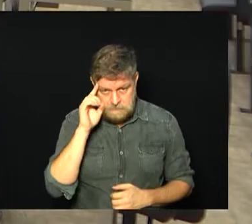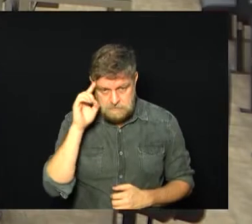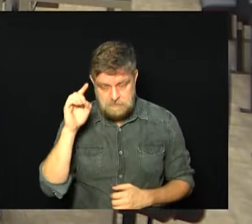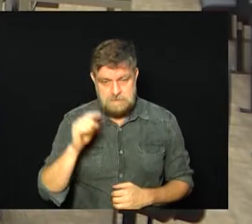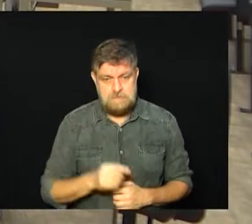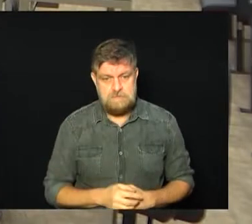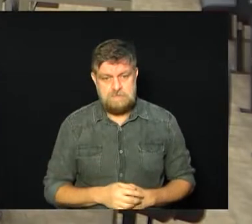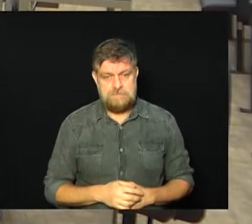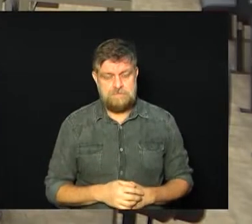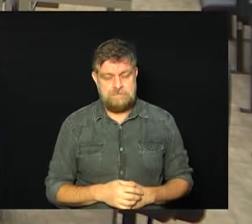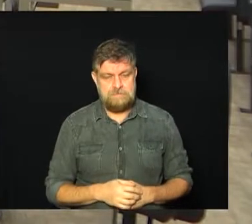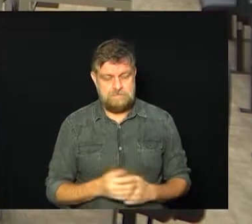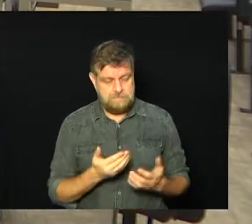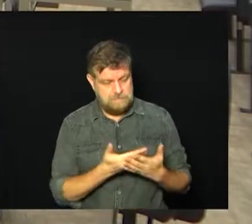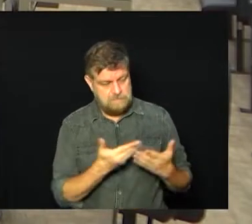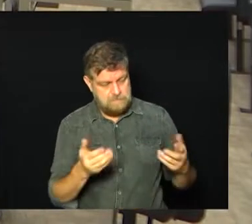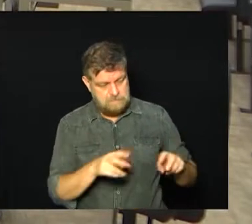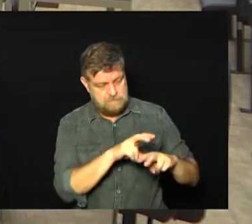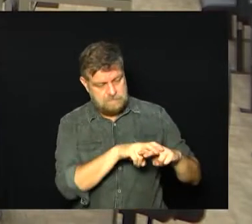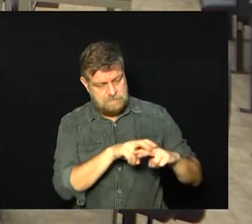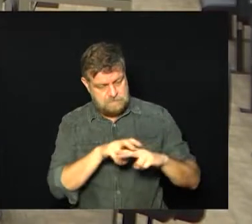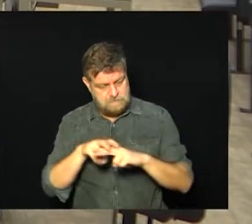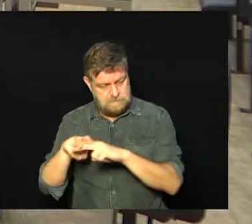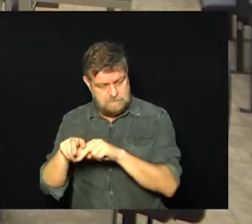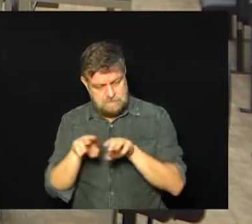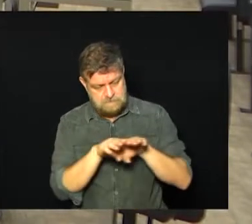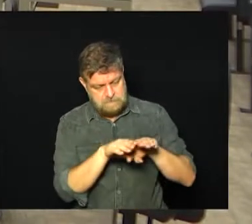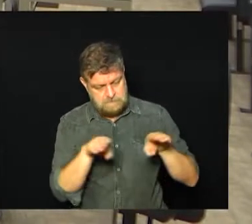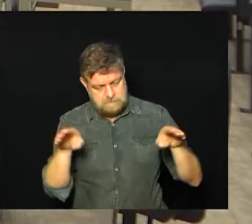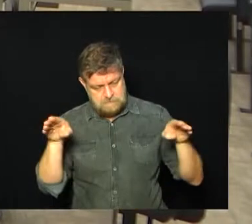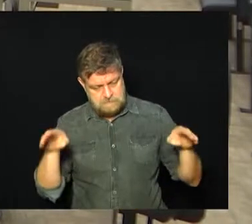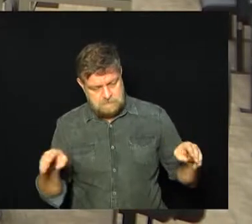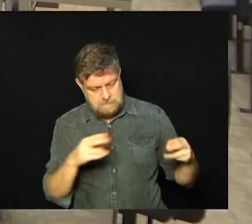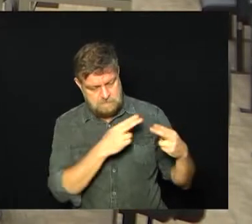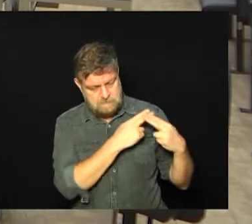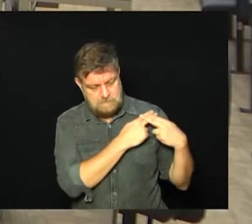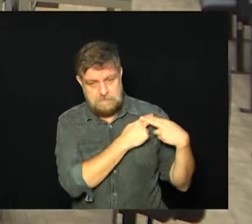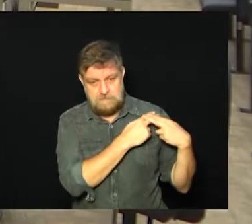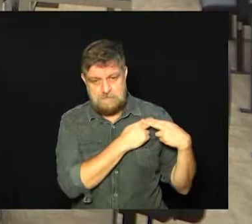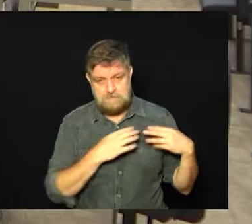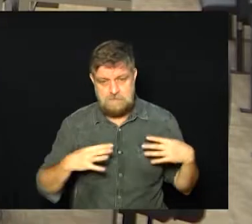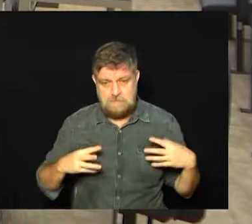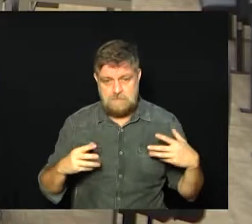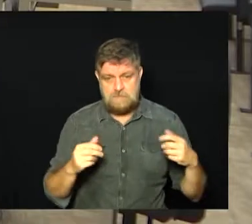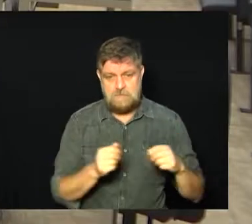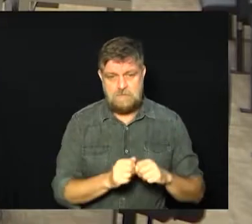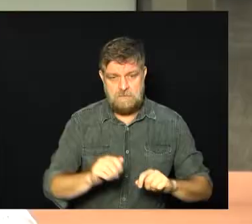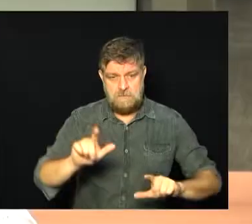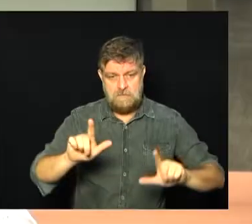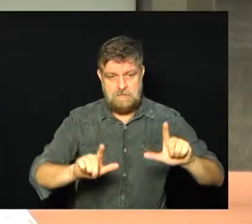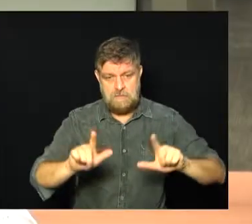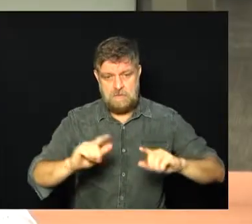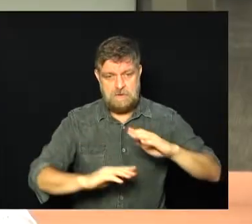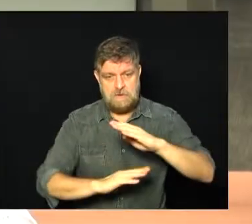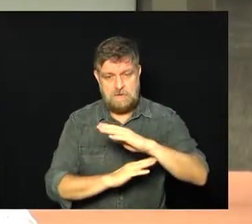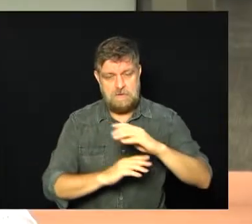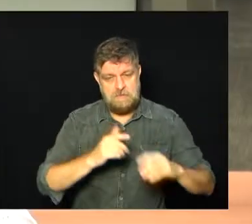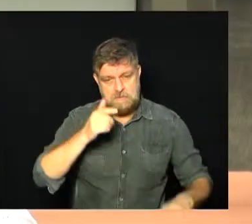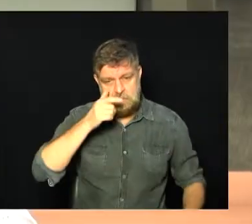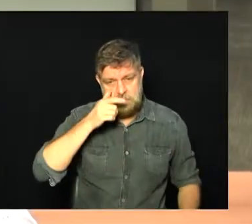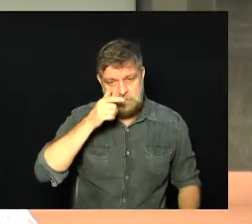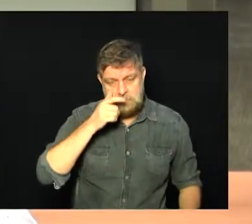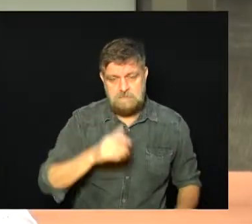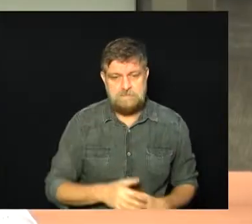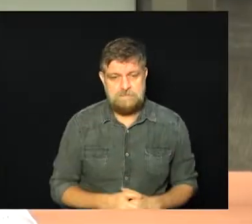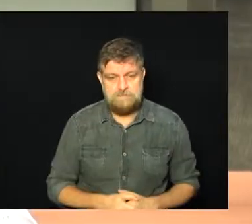vereadores colegas, todos da mesa, presidente, secretários, todos que estão nos assistindo, pessoal da INDEC